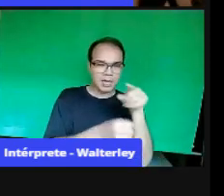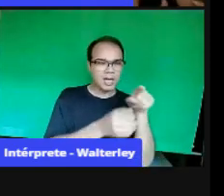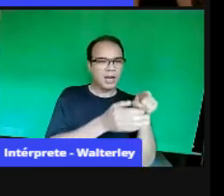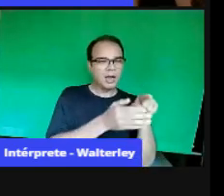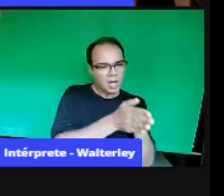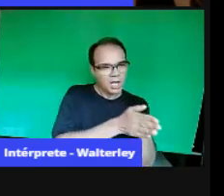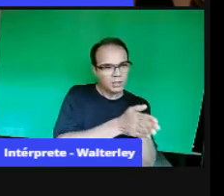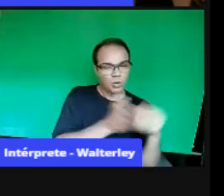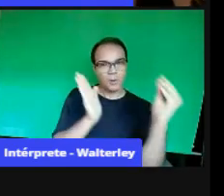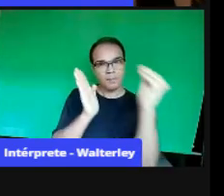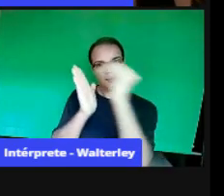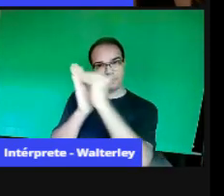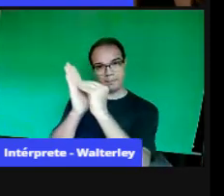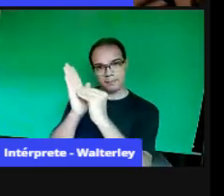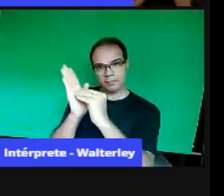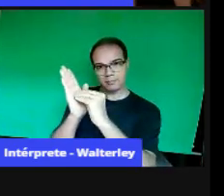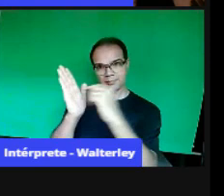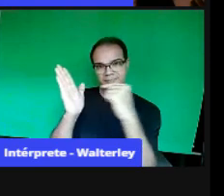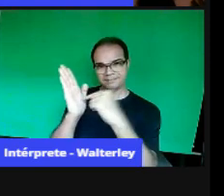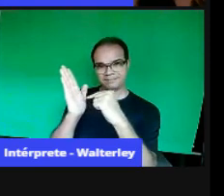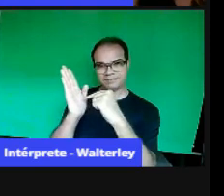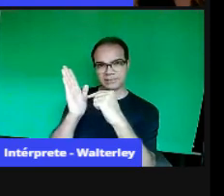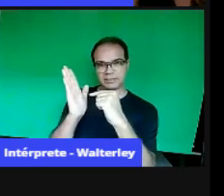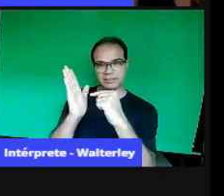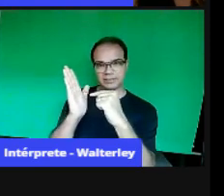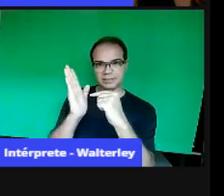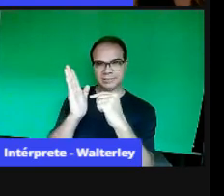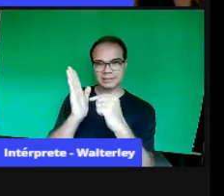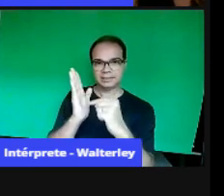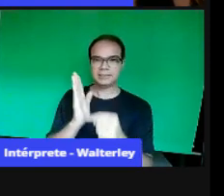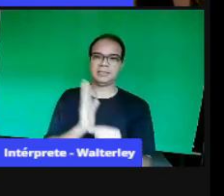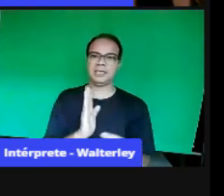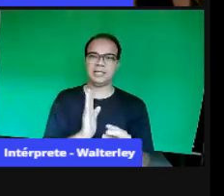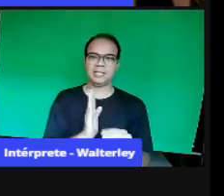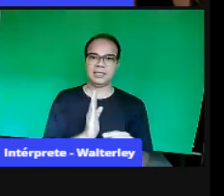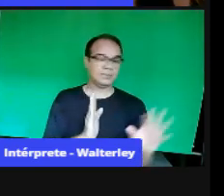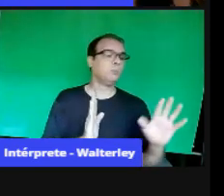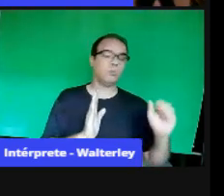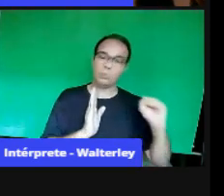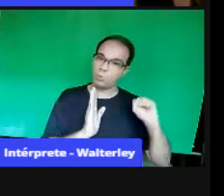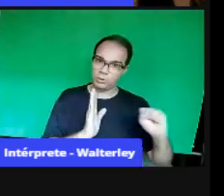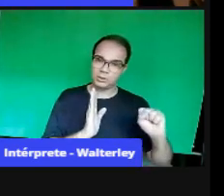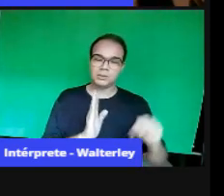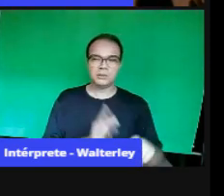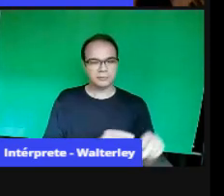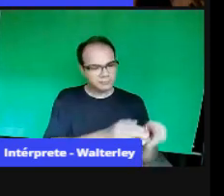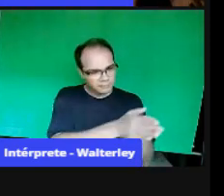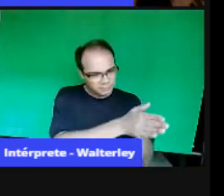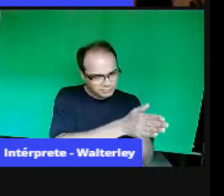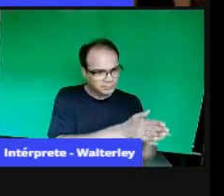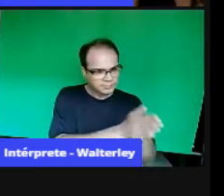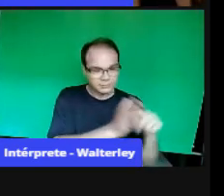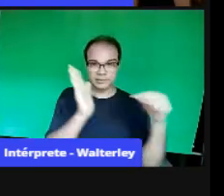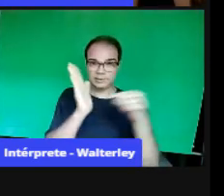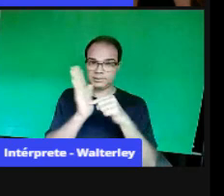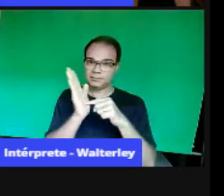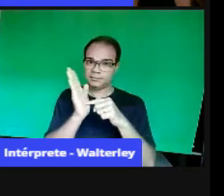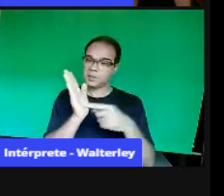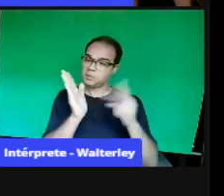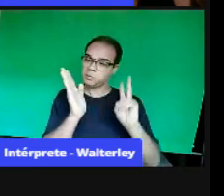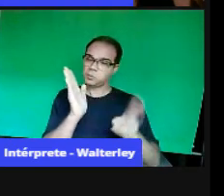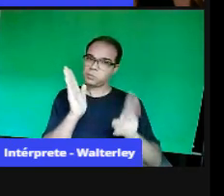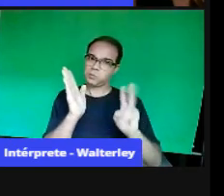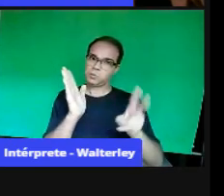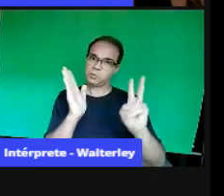planejamento. Mas em nenhum momento a gente abre mão dessa sondagem, tá? É bom que isso fique bem claro. No